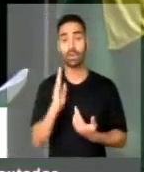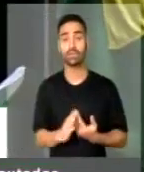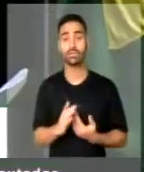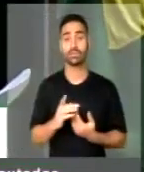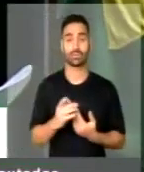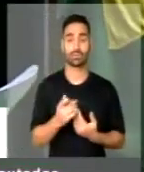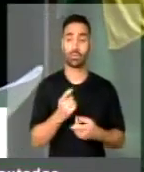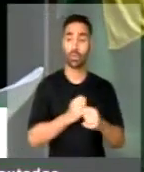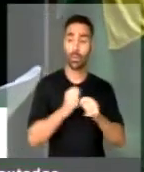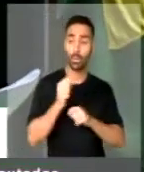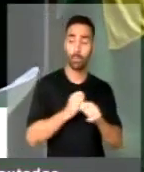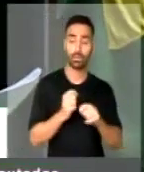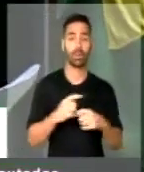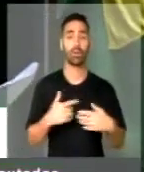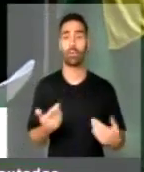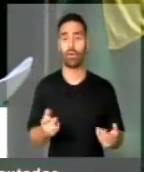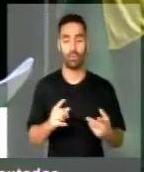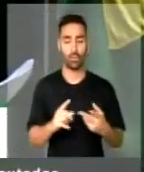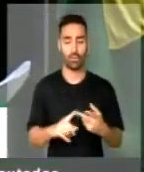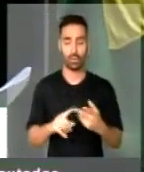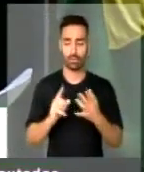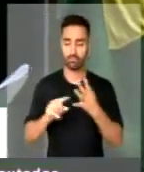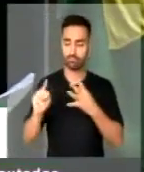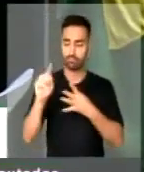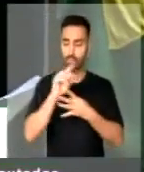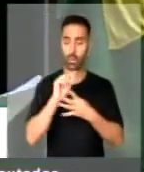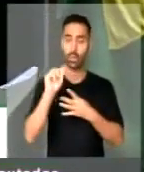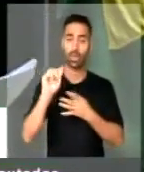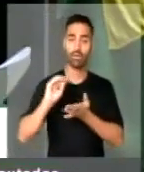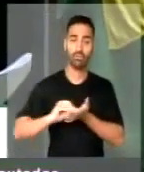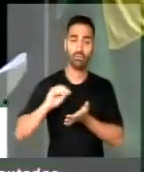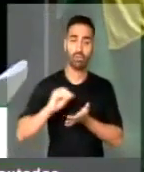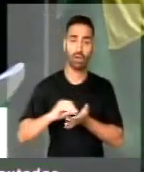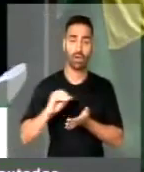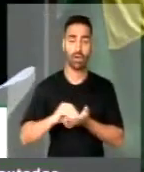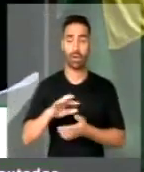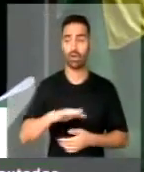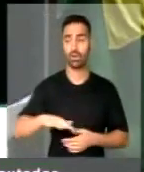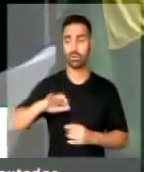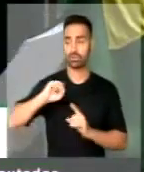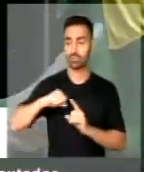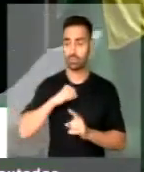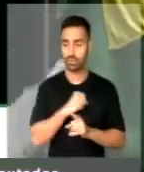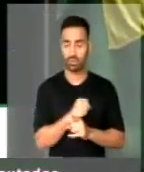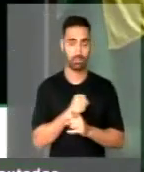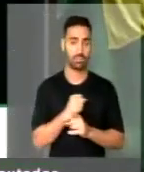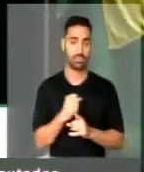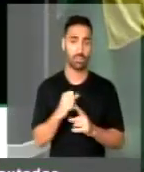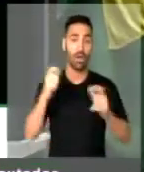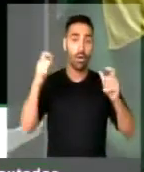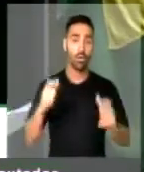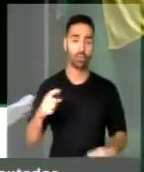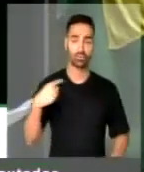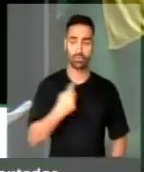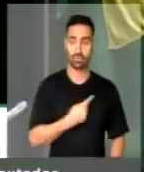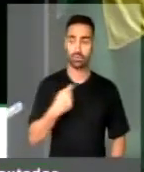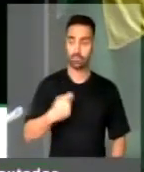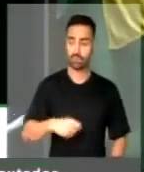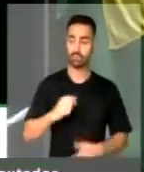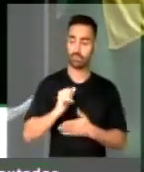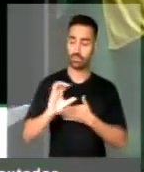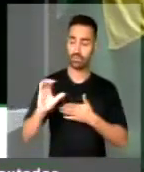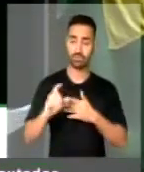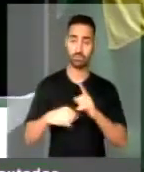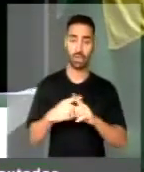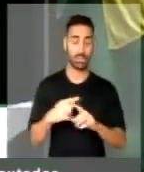em termos econômicos, quais são as questões, as deficiências no campo social, aonde nós precisamos investir na